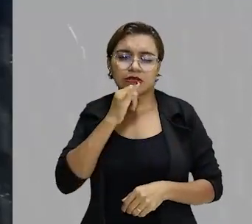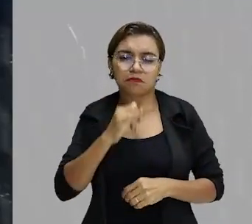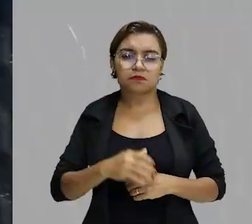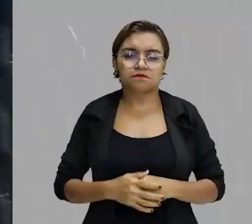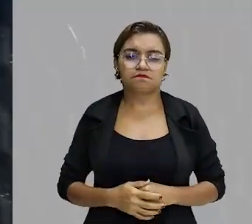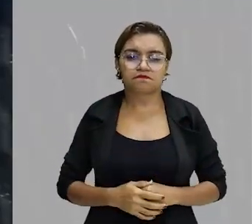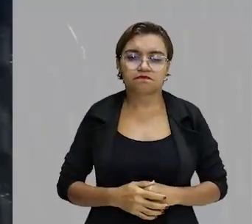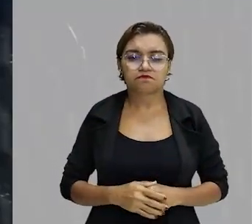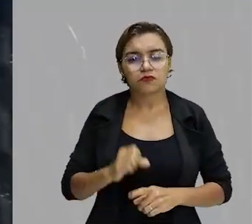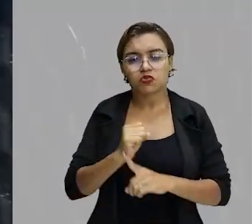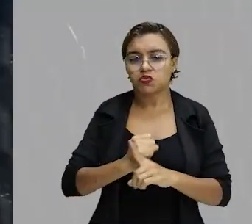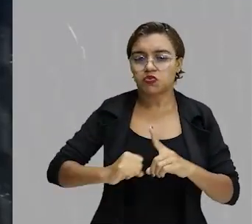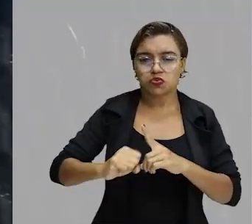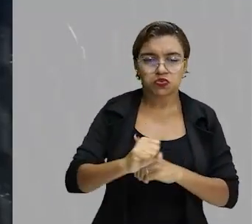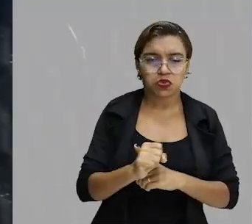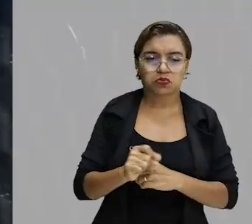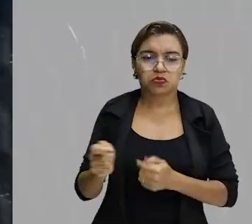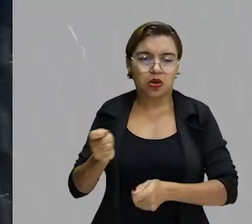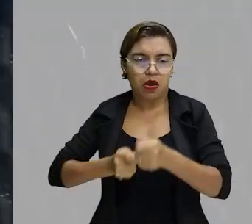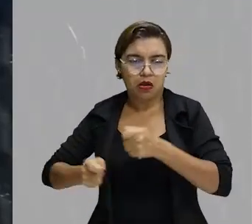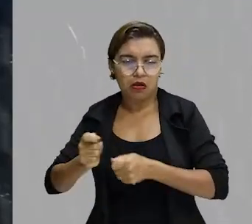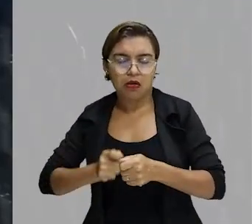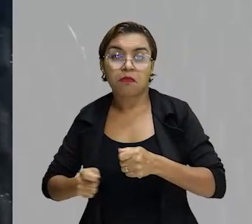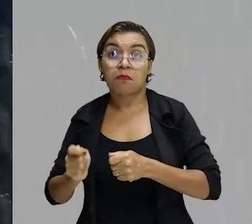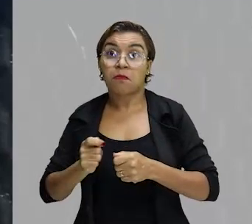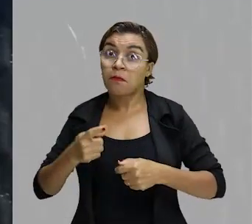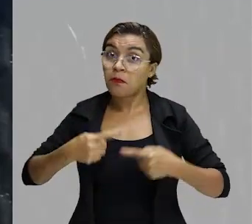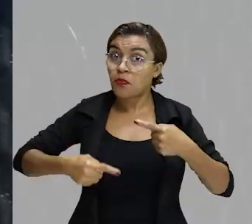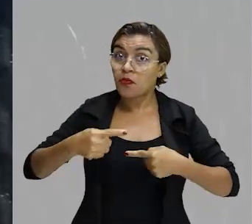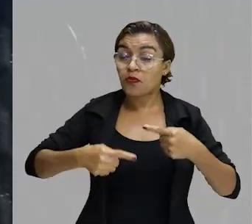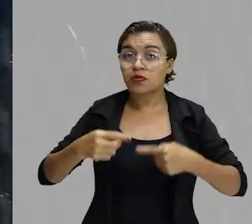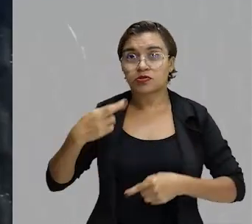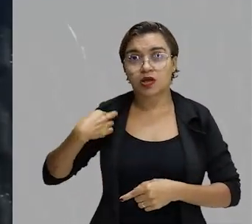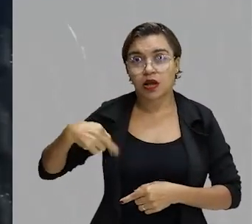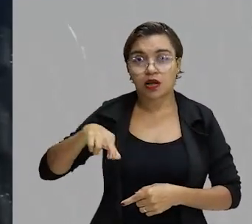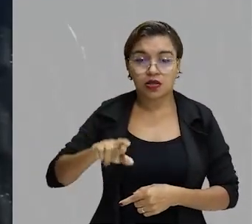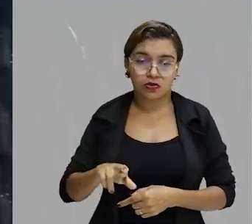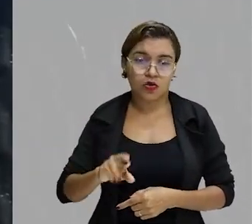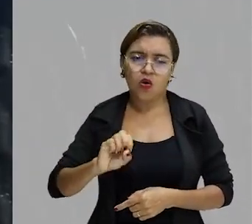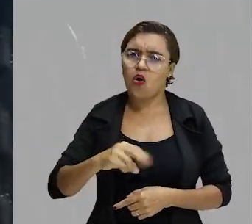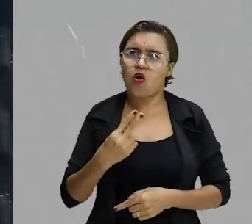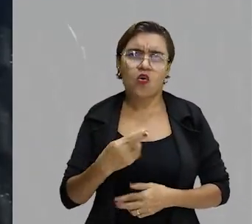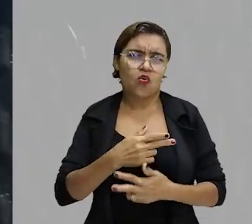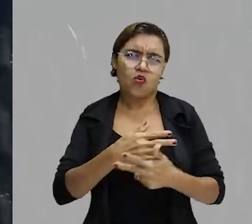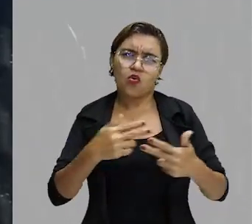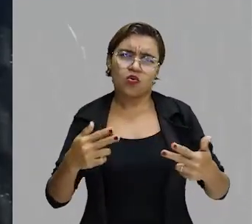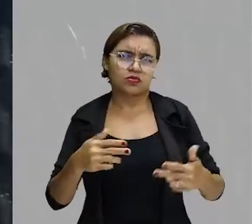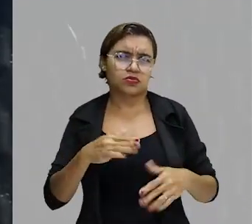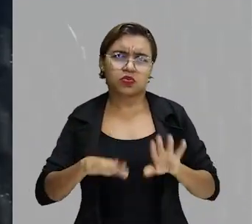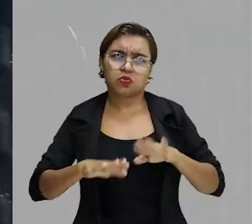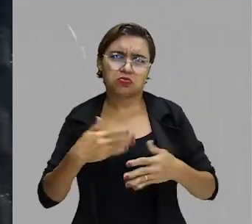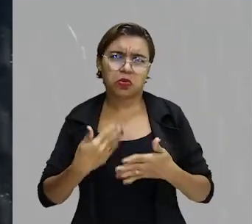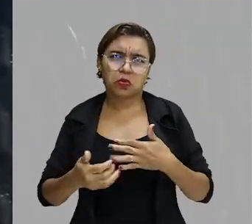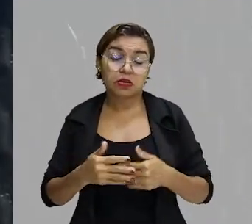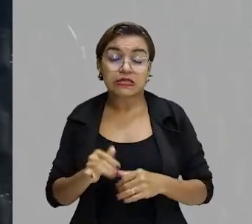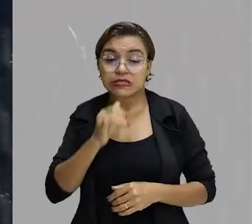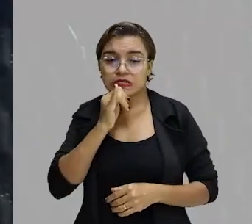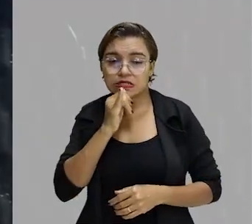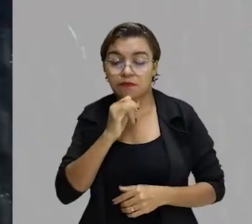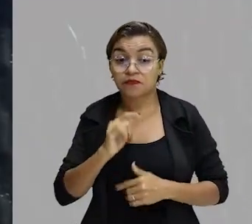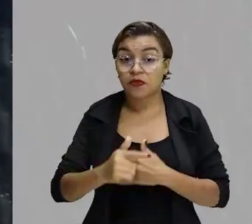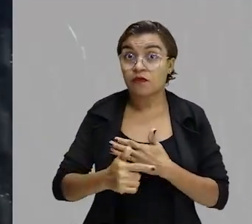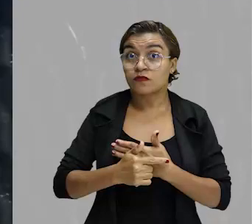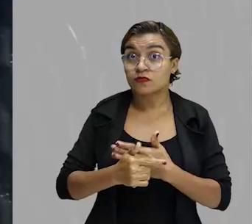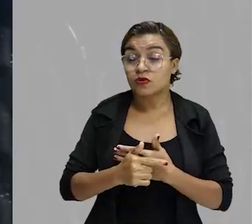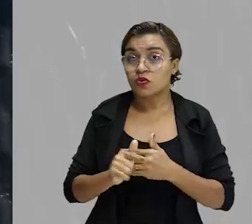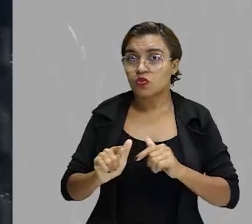ela social, econômica, política, religiosa ou outro fator qualquer. A função do